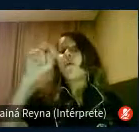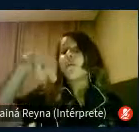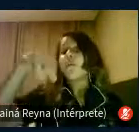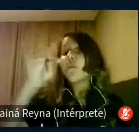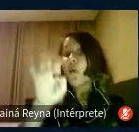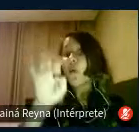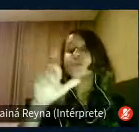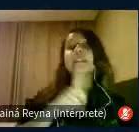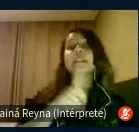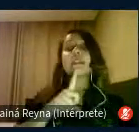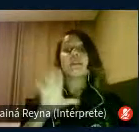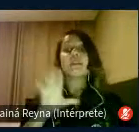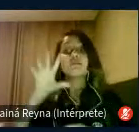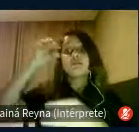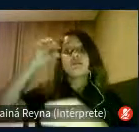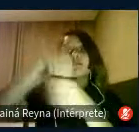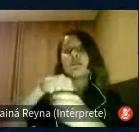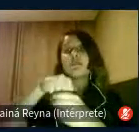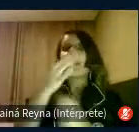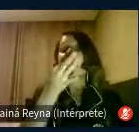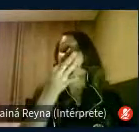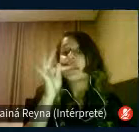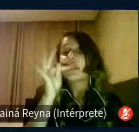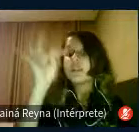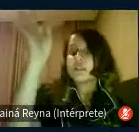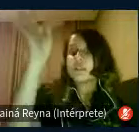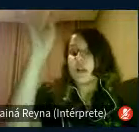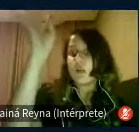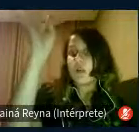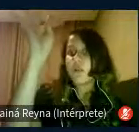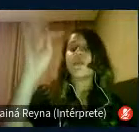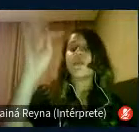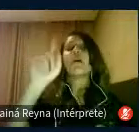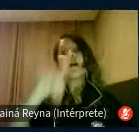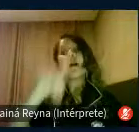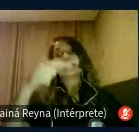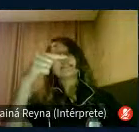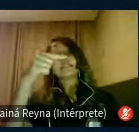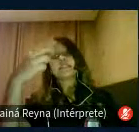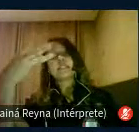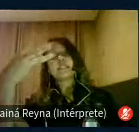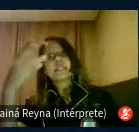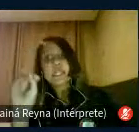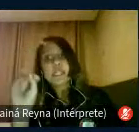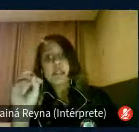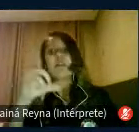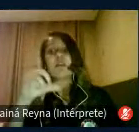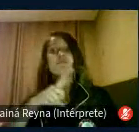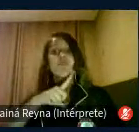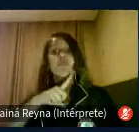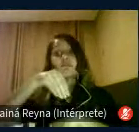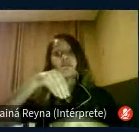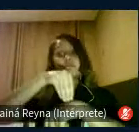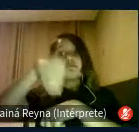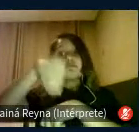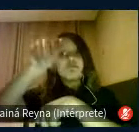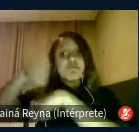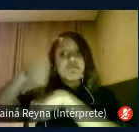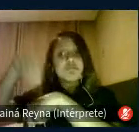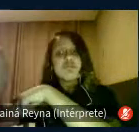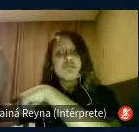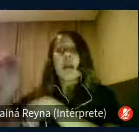e tanto o resistor, né, que é de 730 ohms, que ele indica aqui, quanto o LED vai